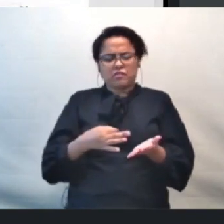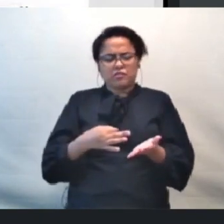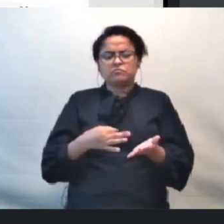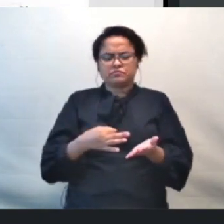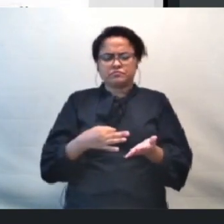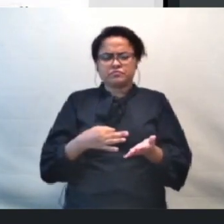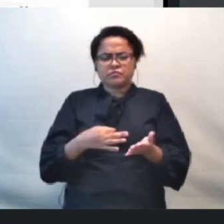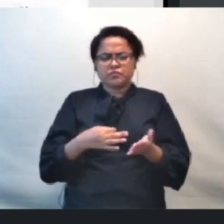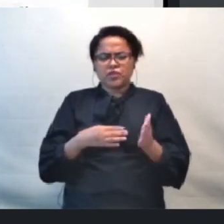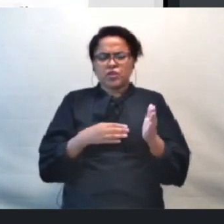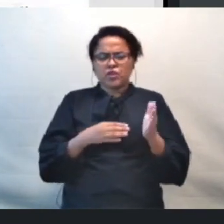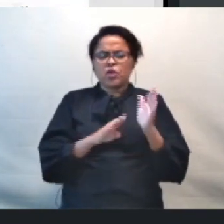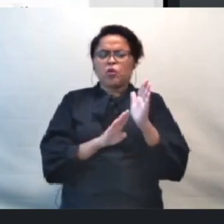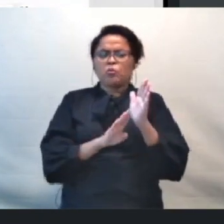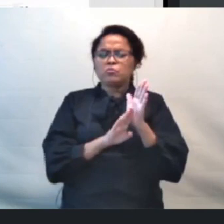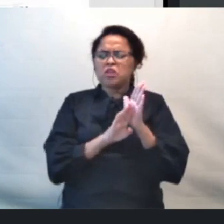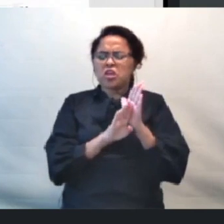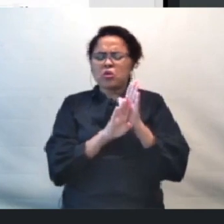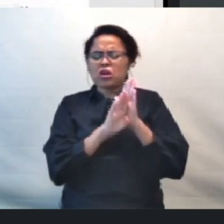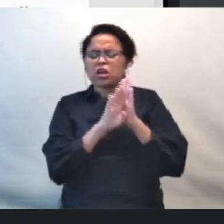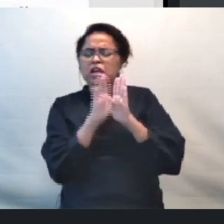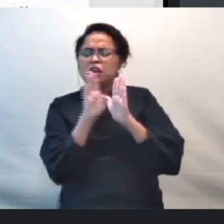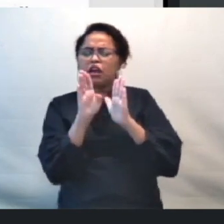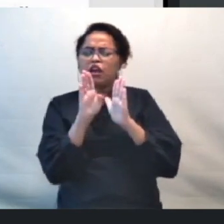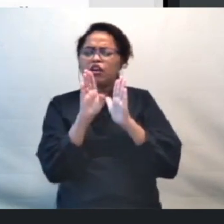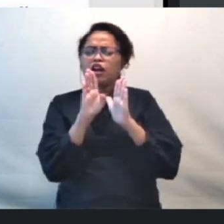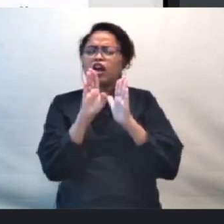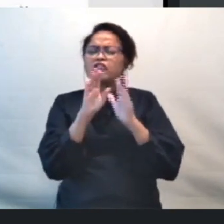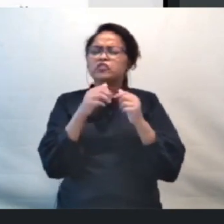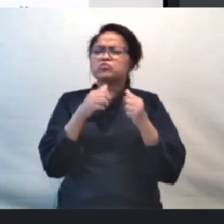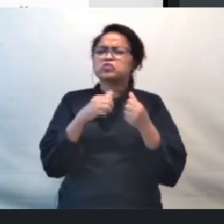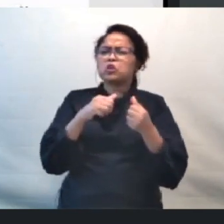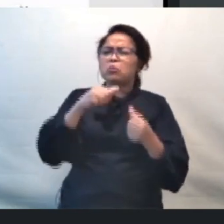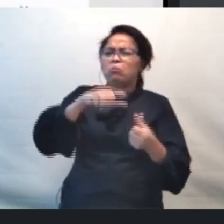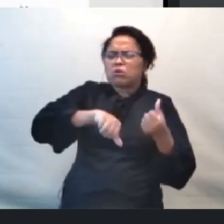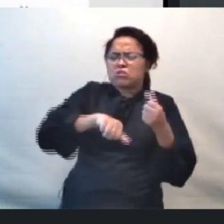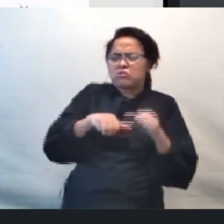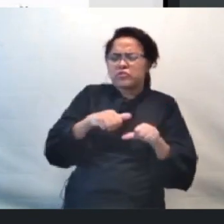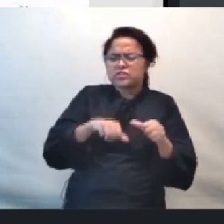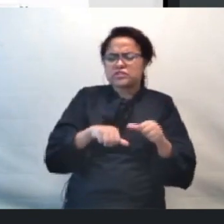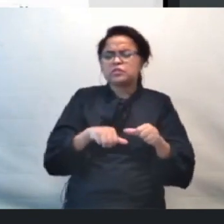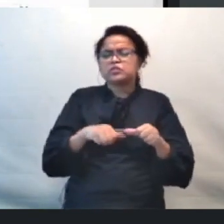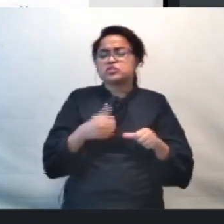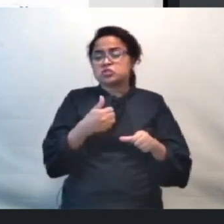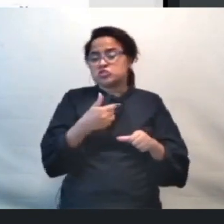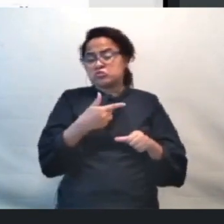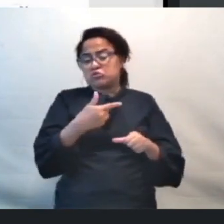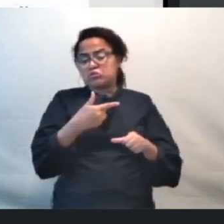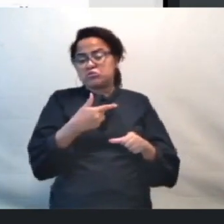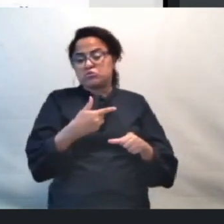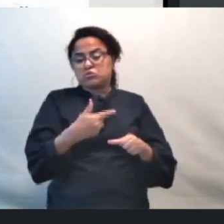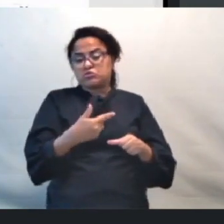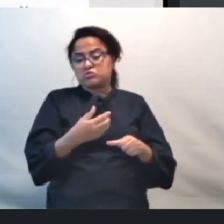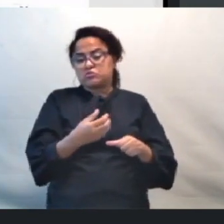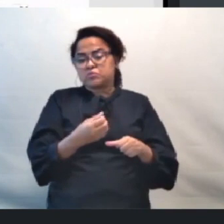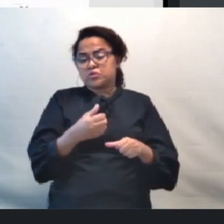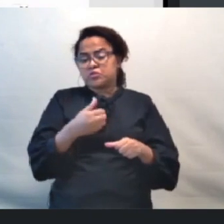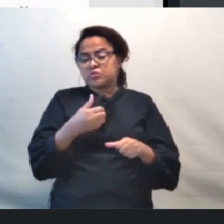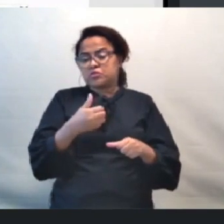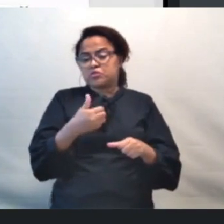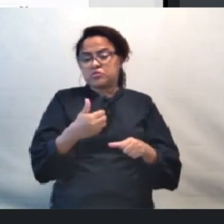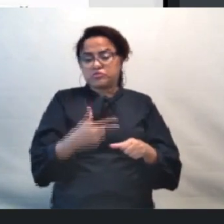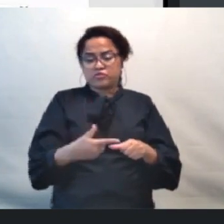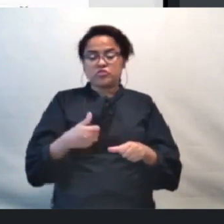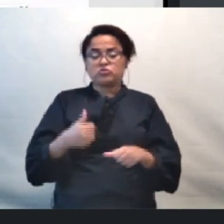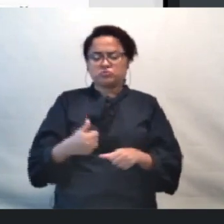o primeiro gráfico demonstra uma defasagem aí de mais de 10 anos, está falando do número de 2021. Do lado direito,